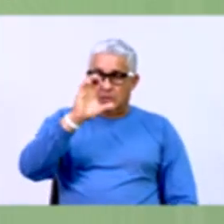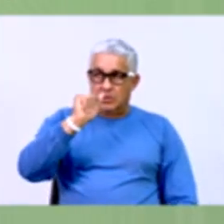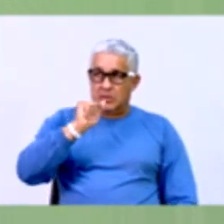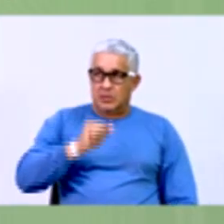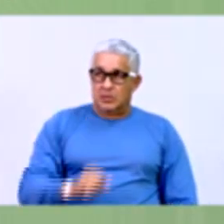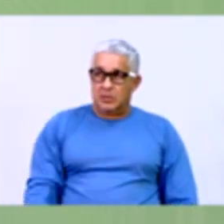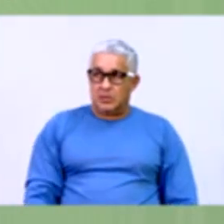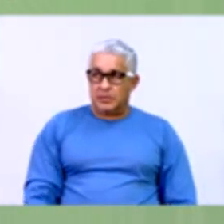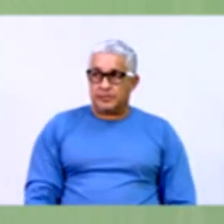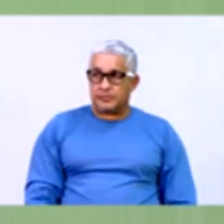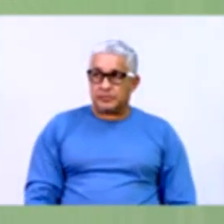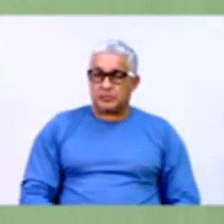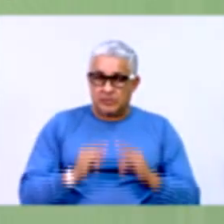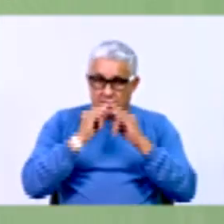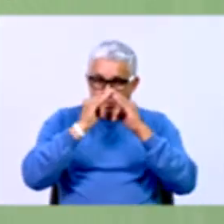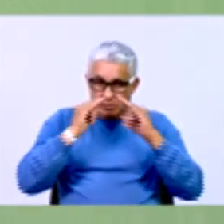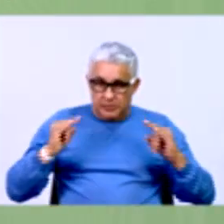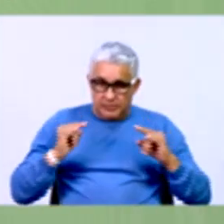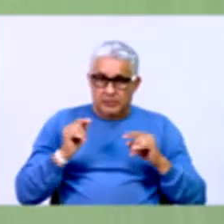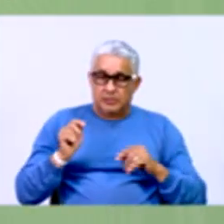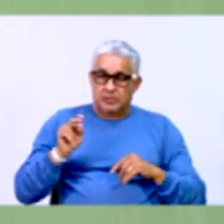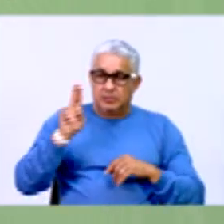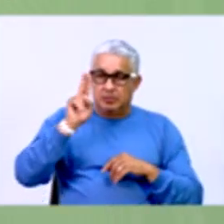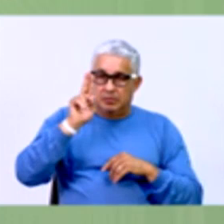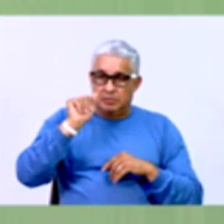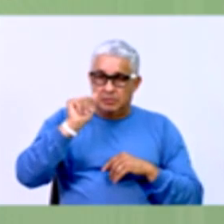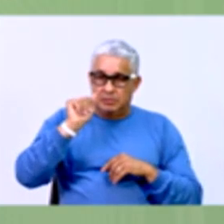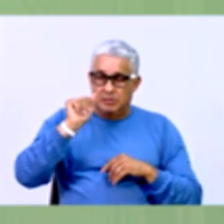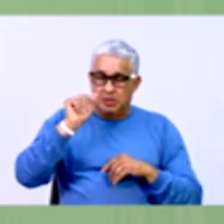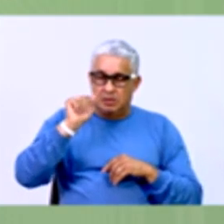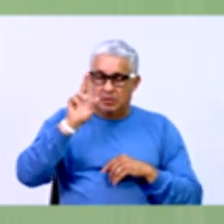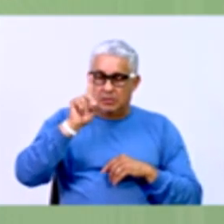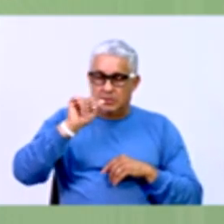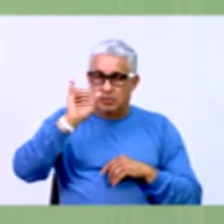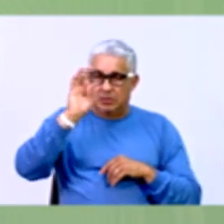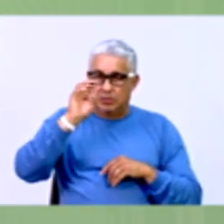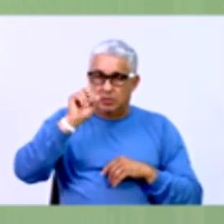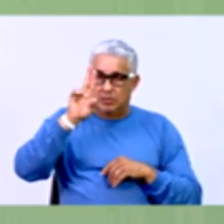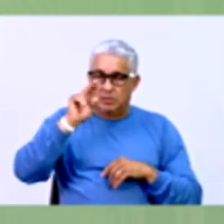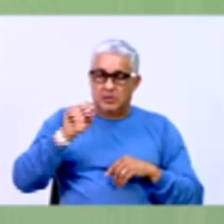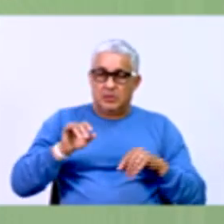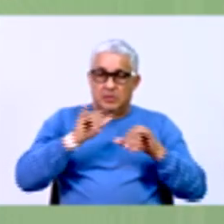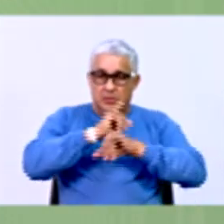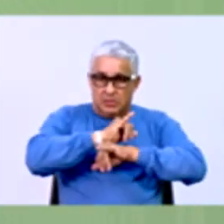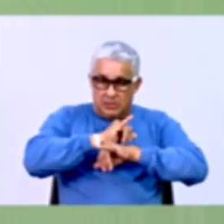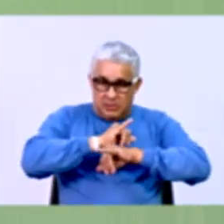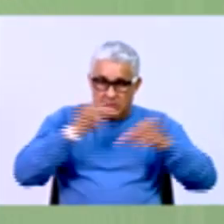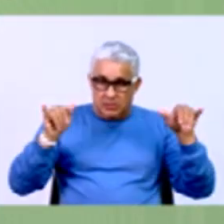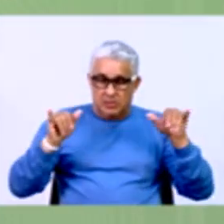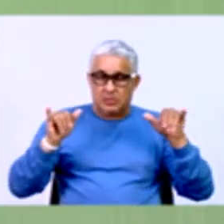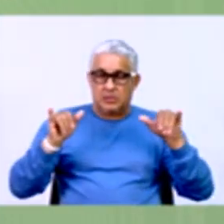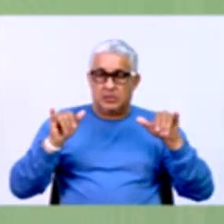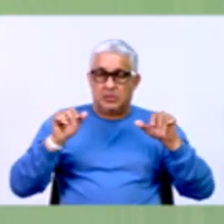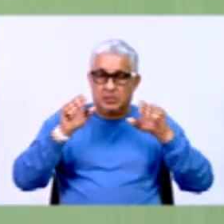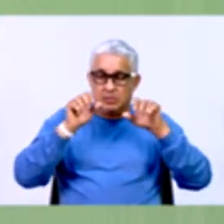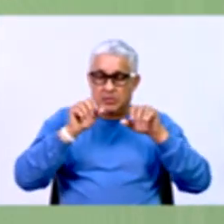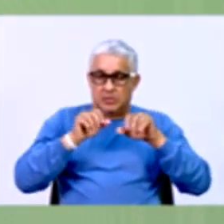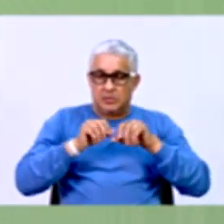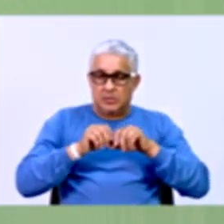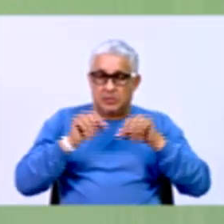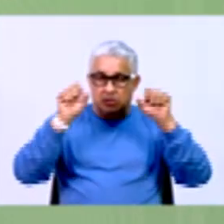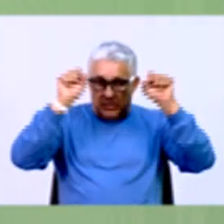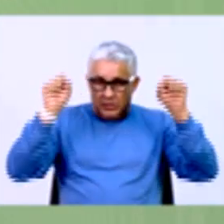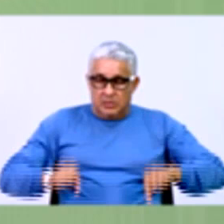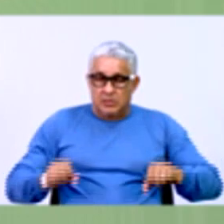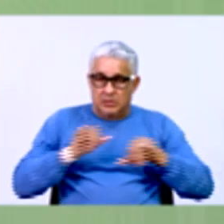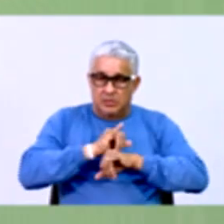instituto de auditoria de sistemas de informação, são especializados nisso, e não há normas, mas eles